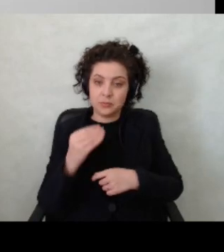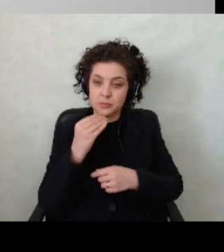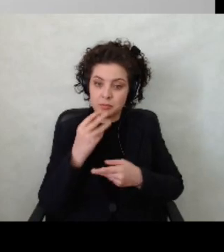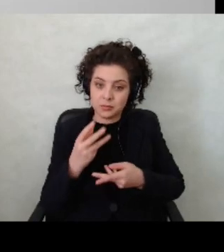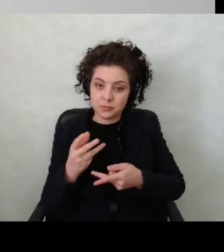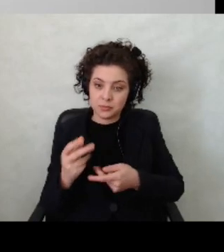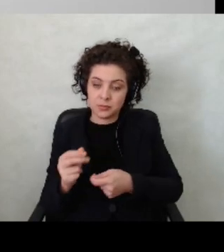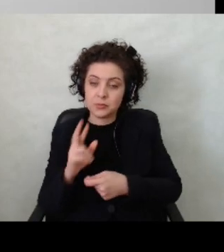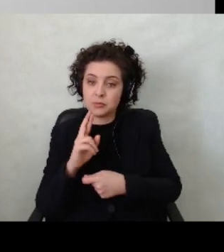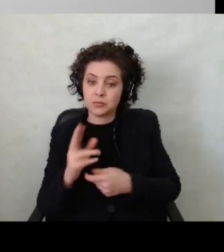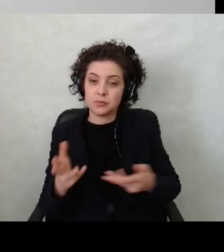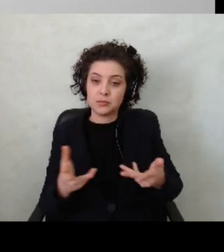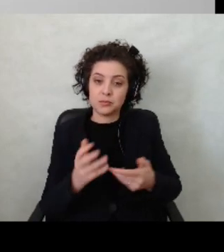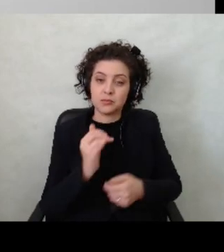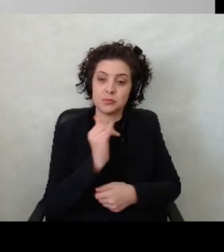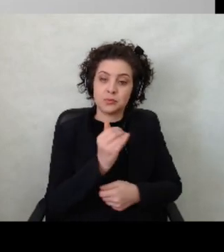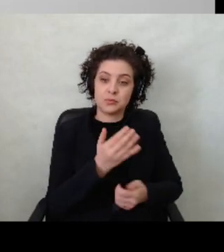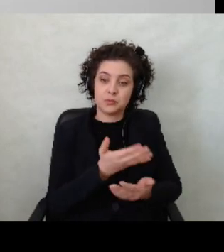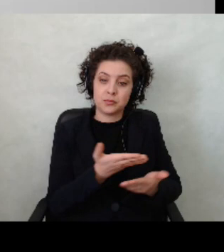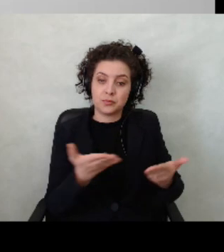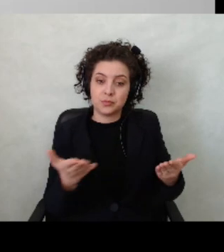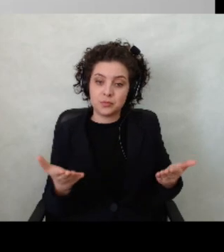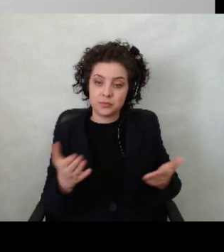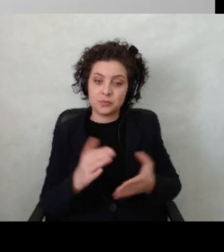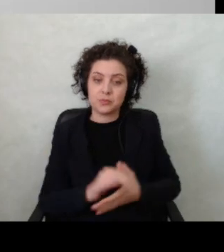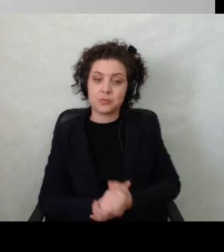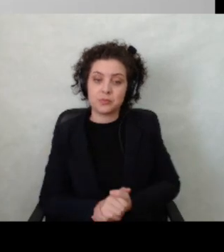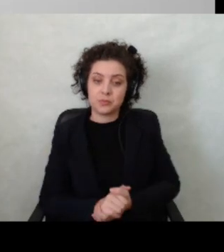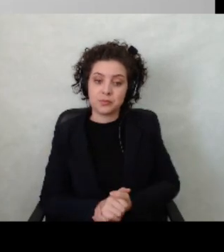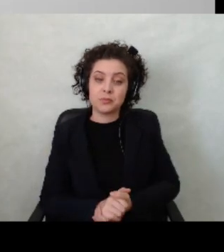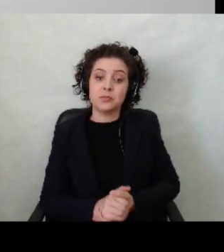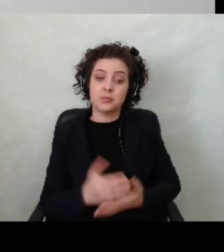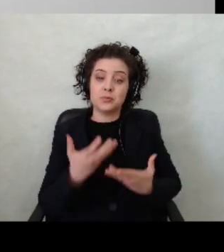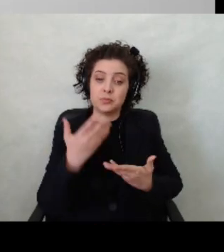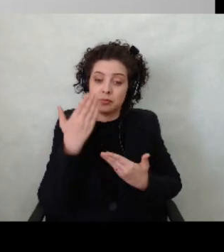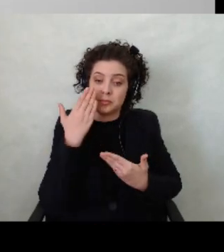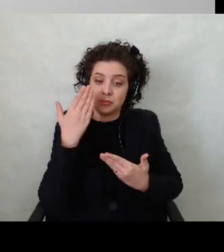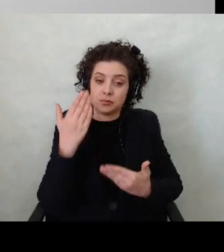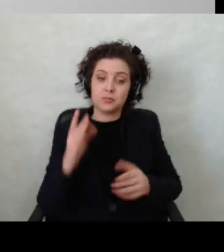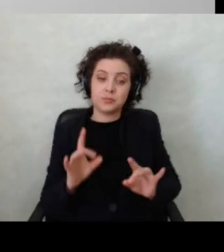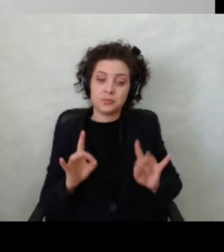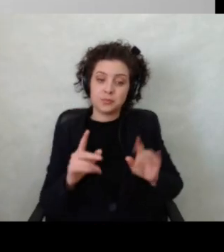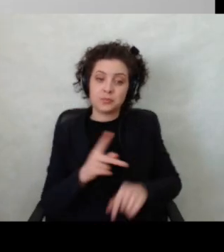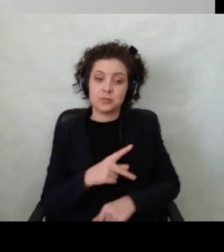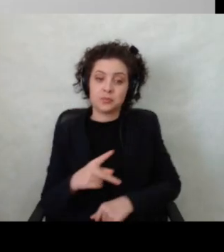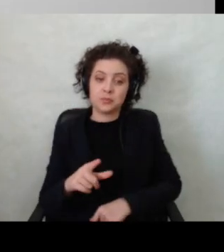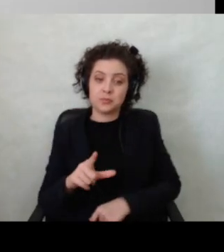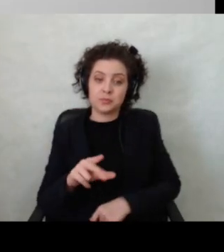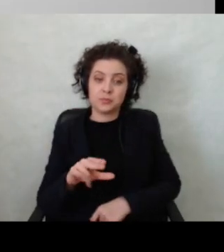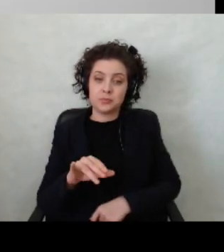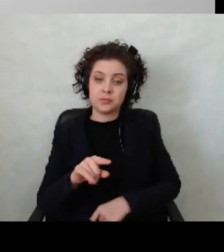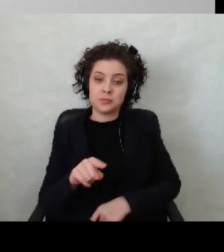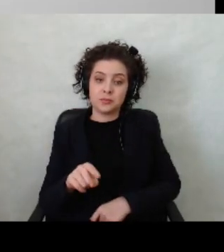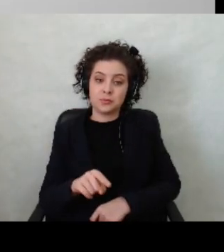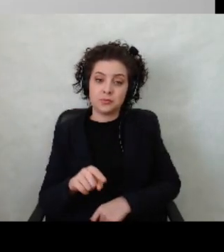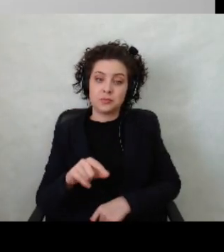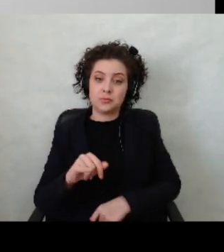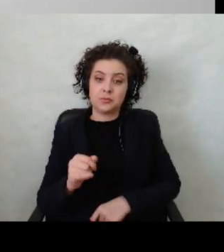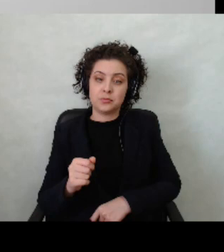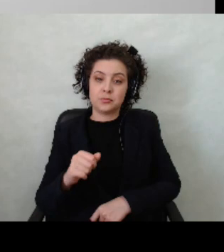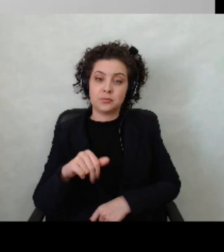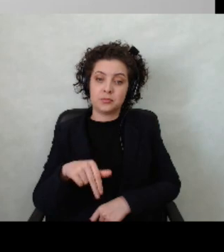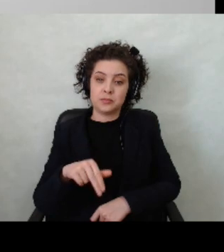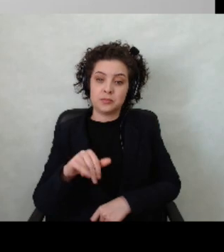hoje para vocês. E eu queria também agradecer especialmente ao professor Luiz Mário Ramos Giannini, que é, assim, professor